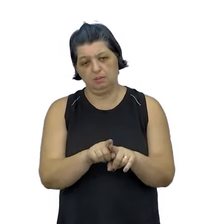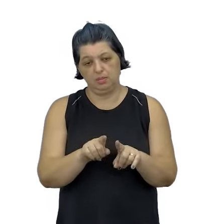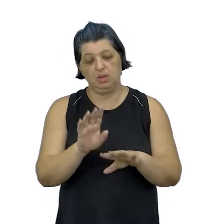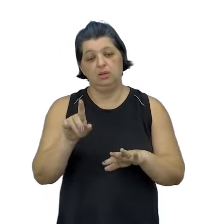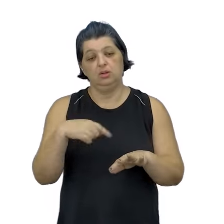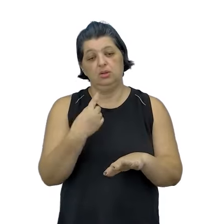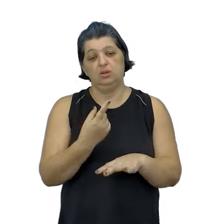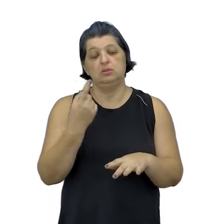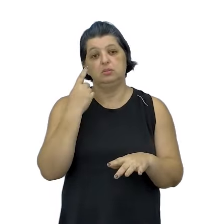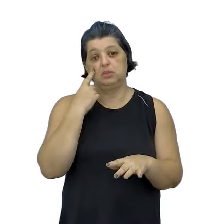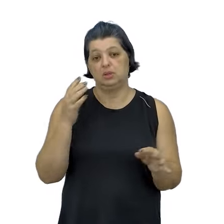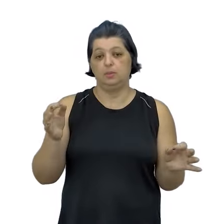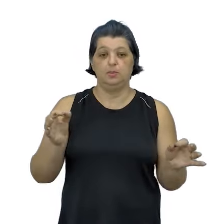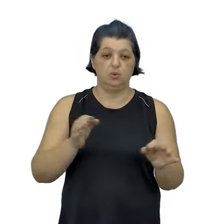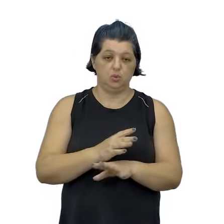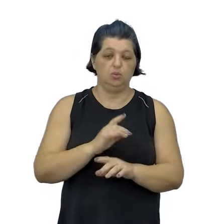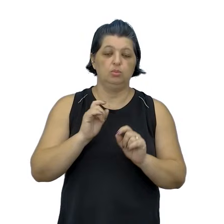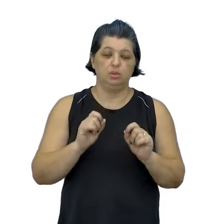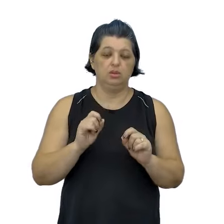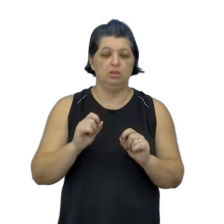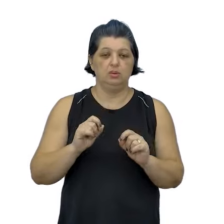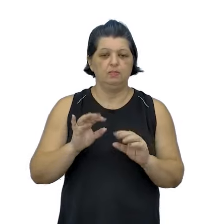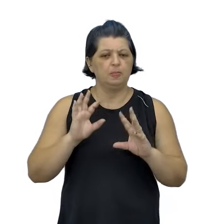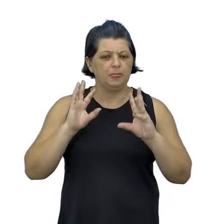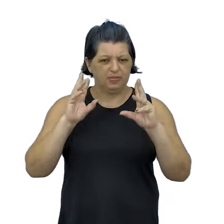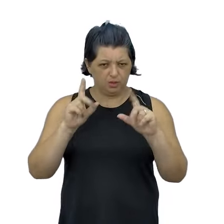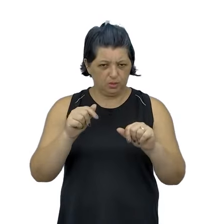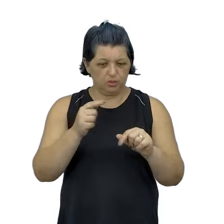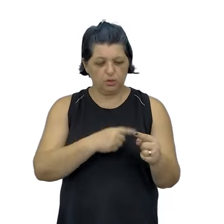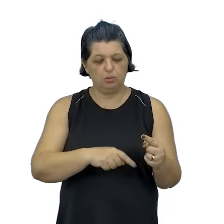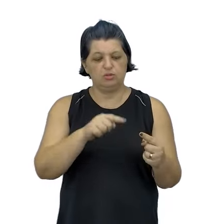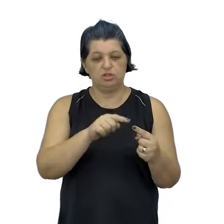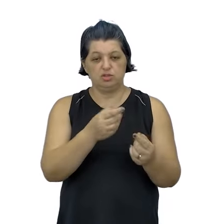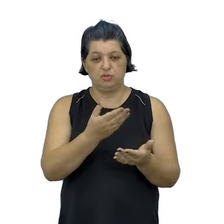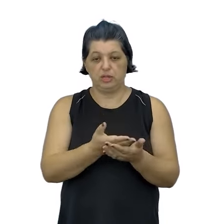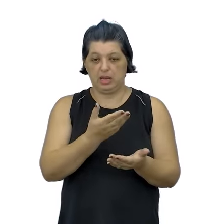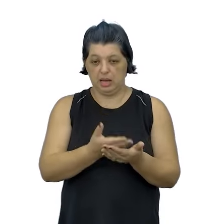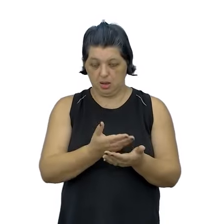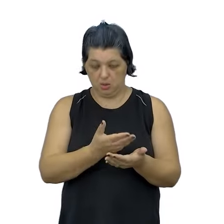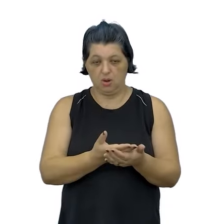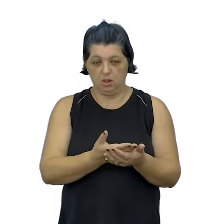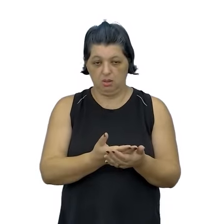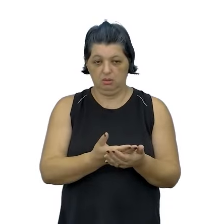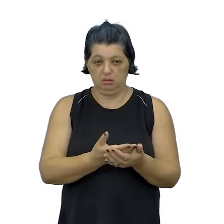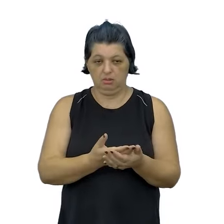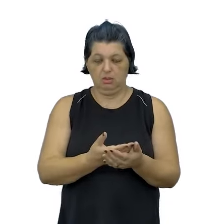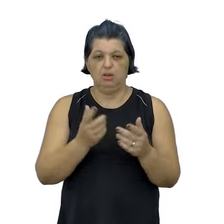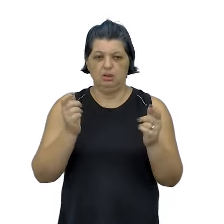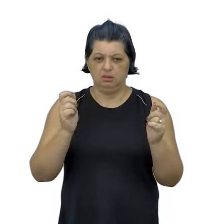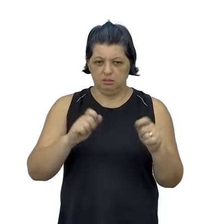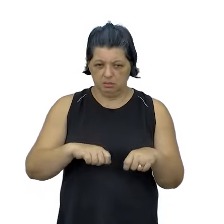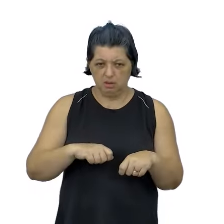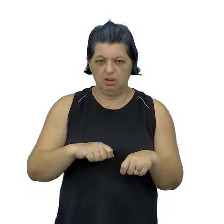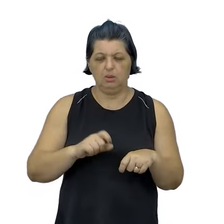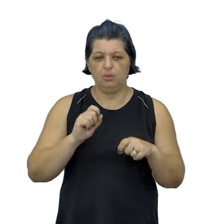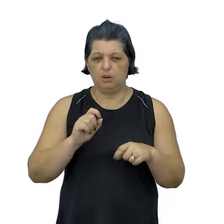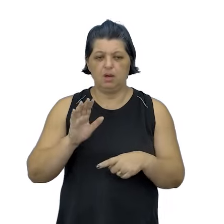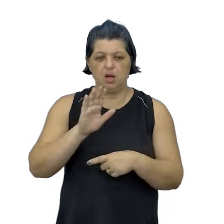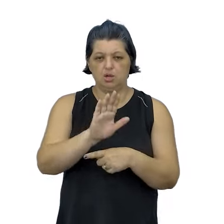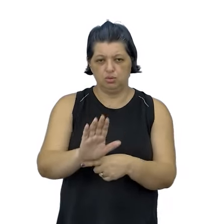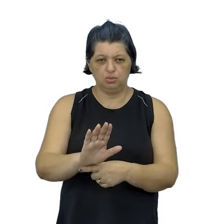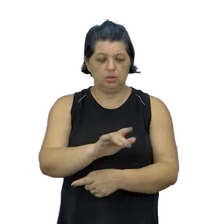o seguinte: será que tudo isso, esse objetivo dessas aulas, elas vão fortalecer para que o